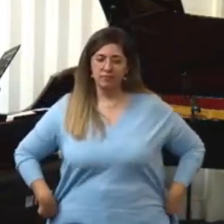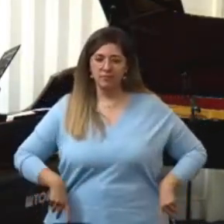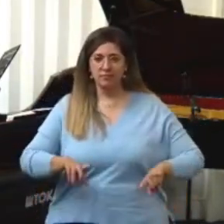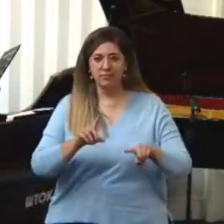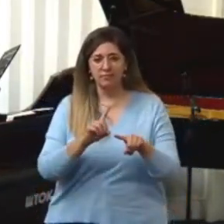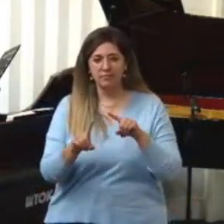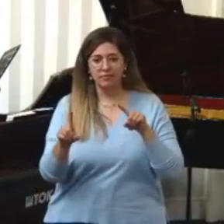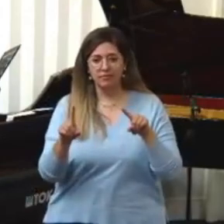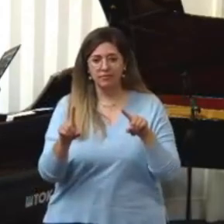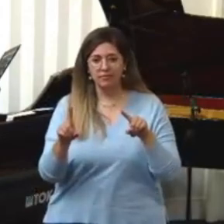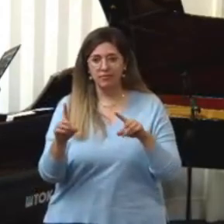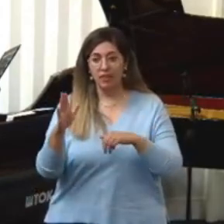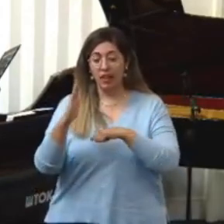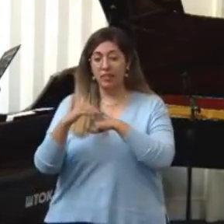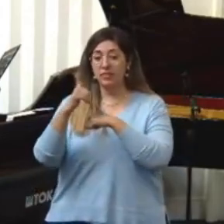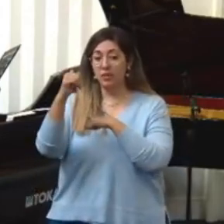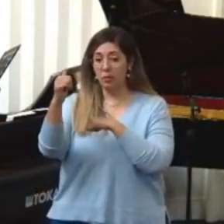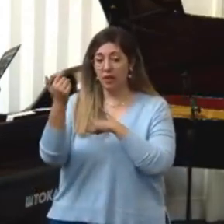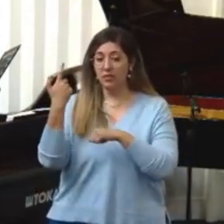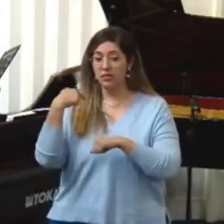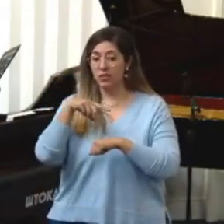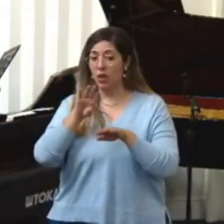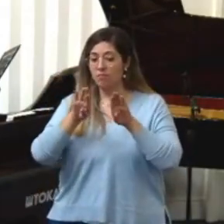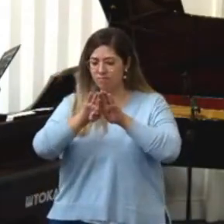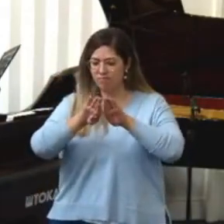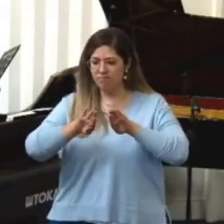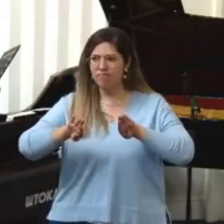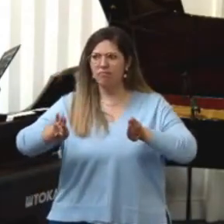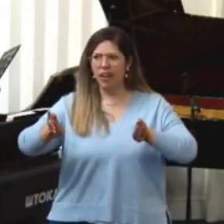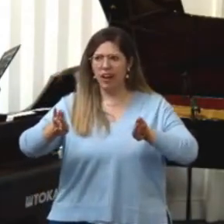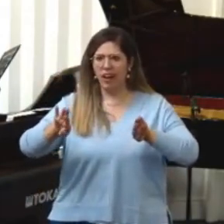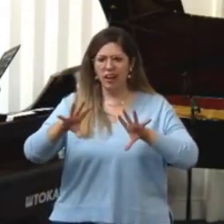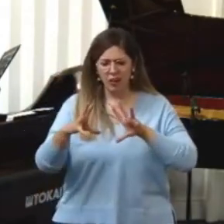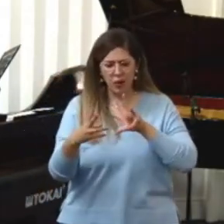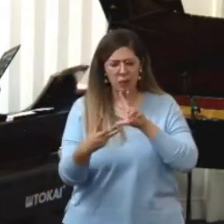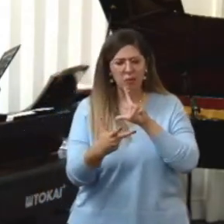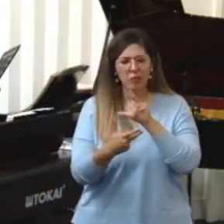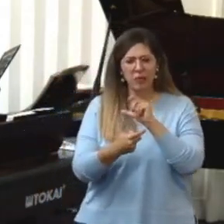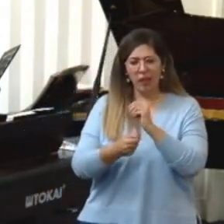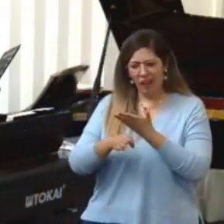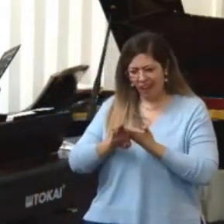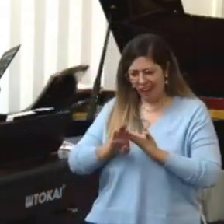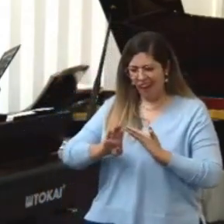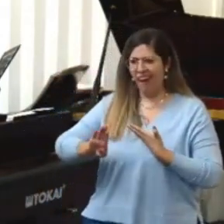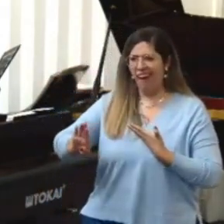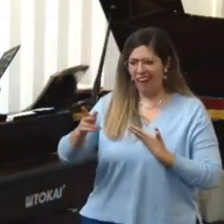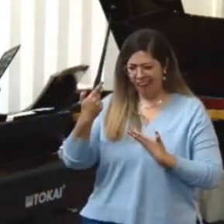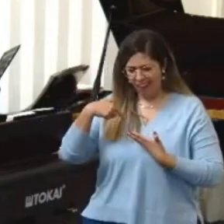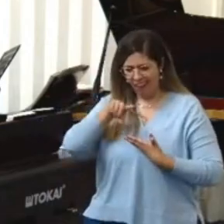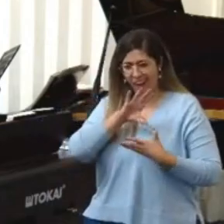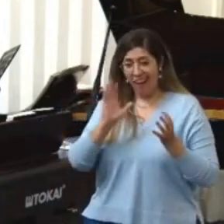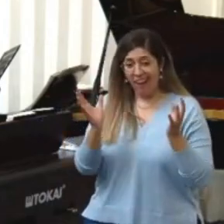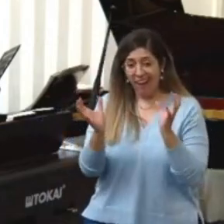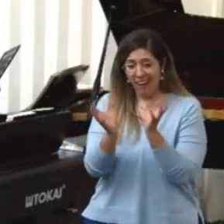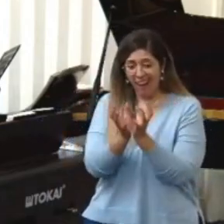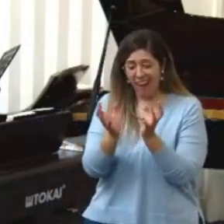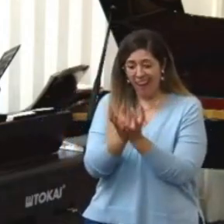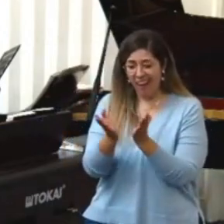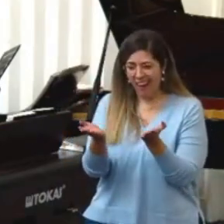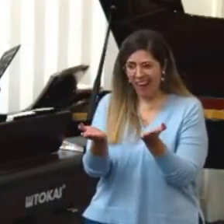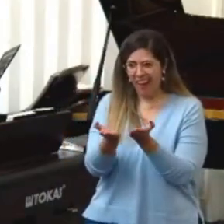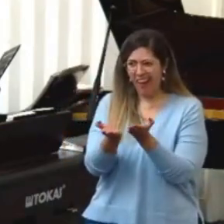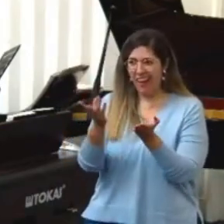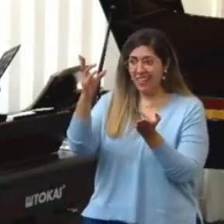Nós fomos chamados para uma separação moral que deve ser vista no mundo. A separação moral, ela não é para que